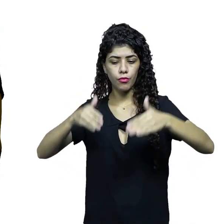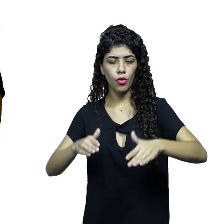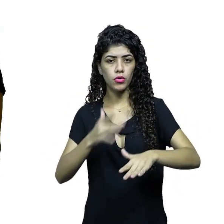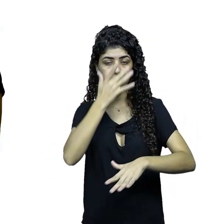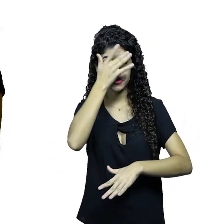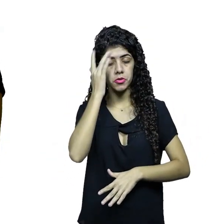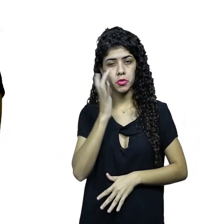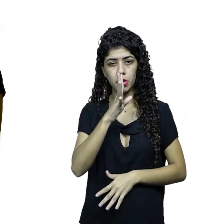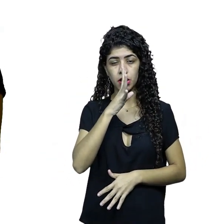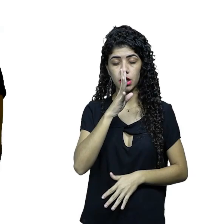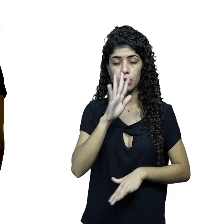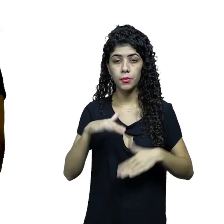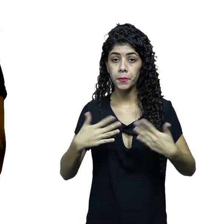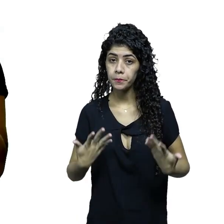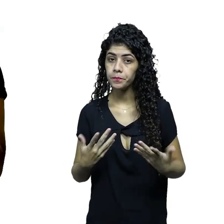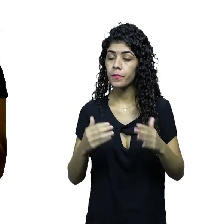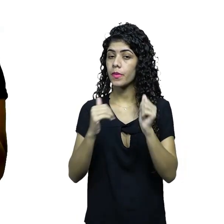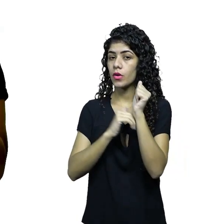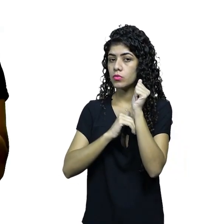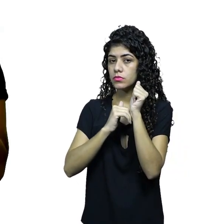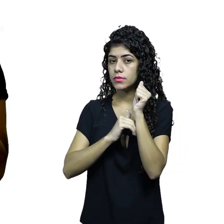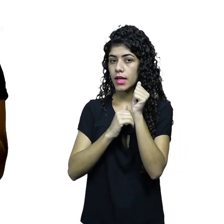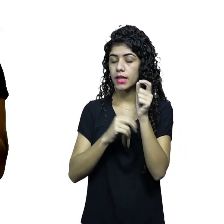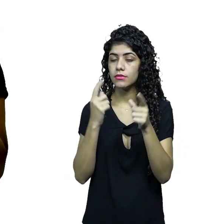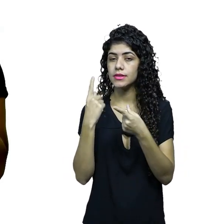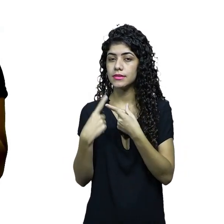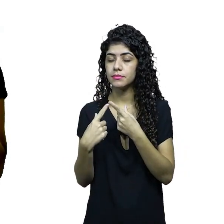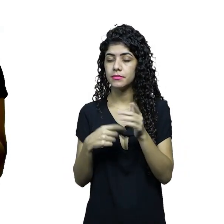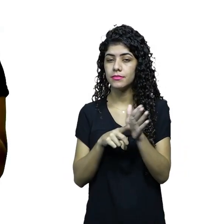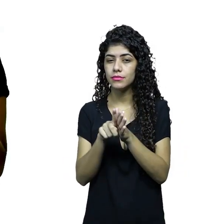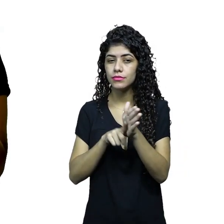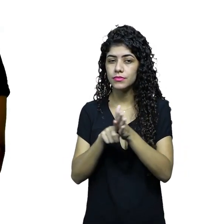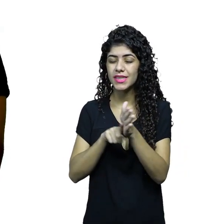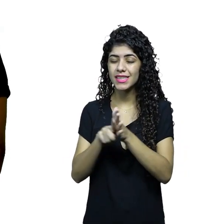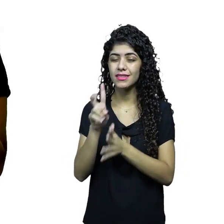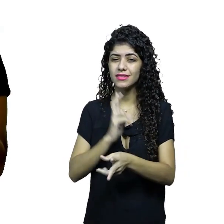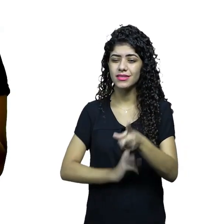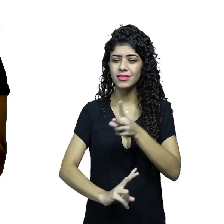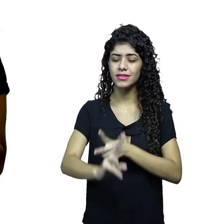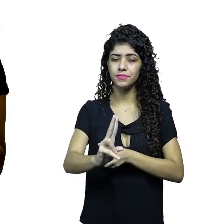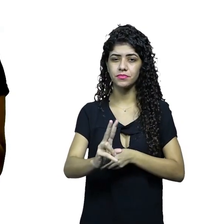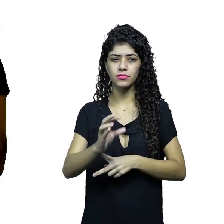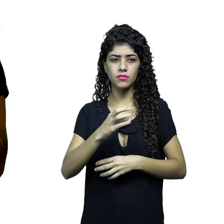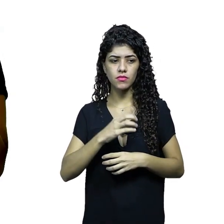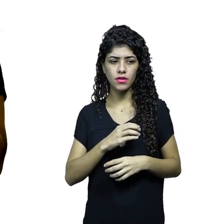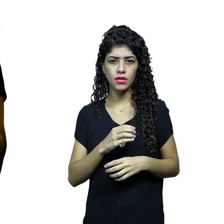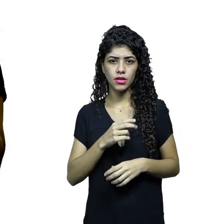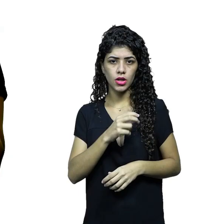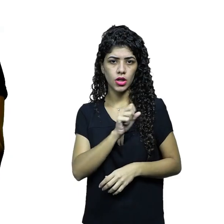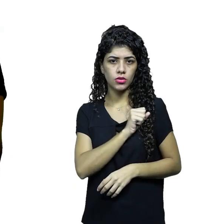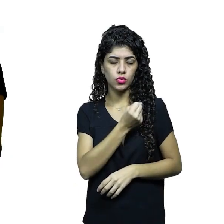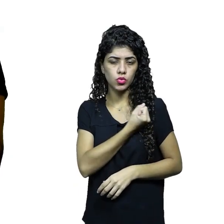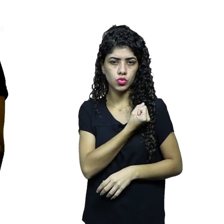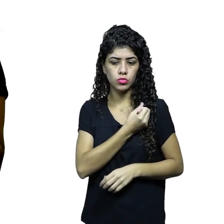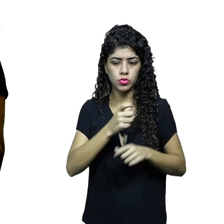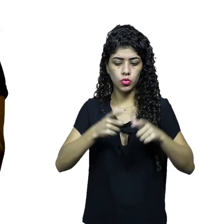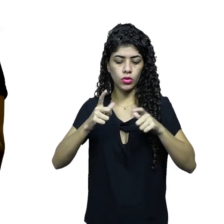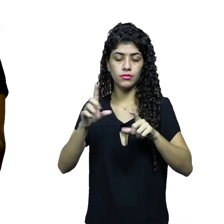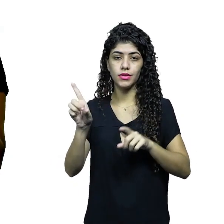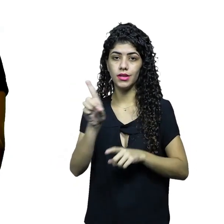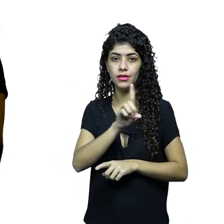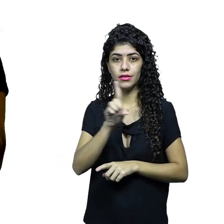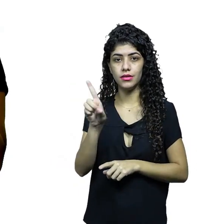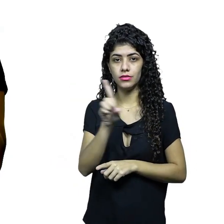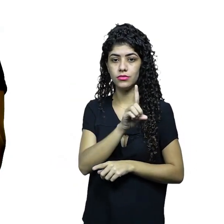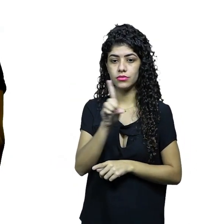que público que você pode atingir. Então, o segredo é sempre pesquisar e não tentar inflar, tentar chegar ao